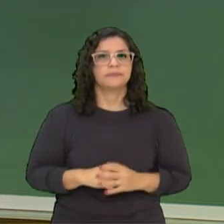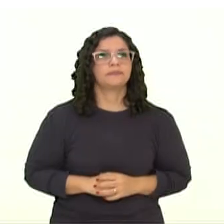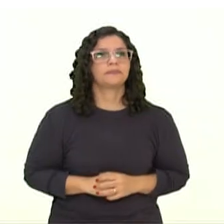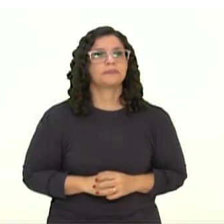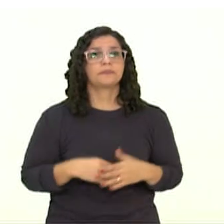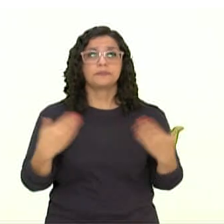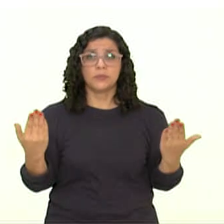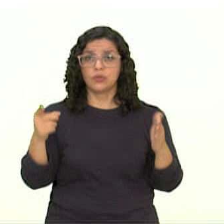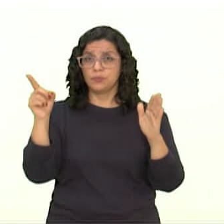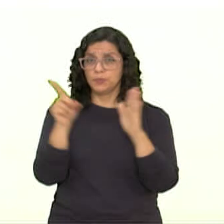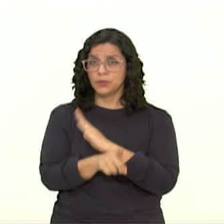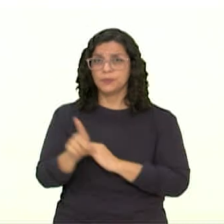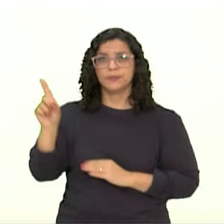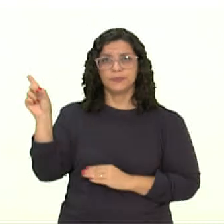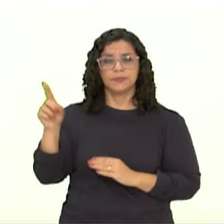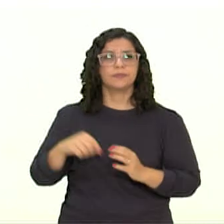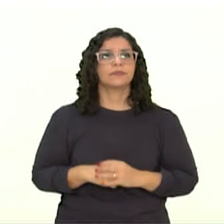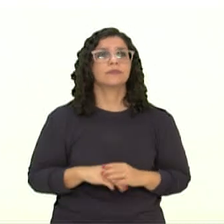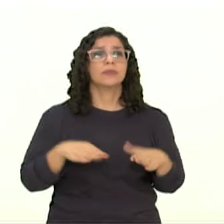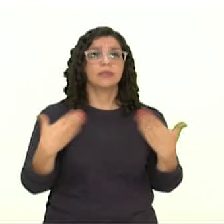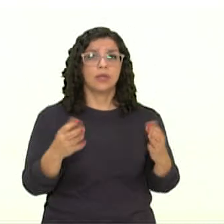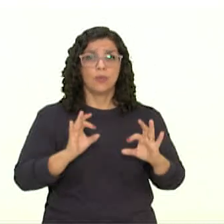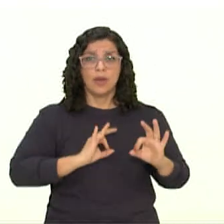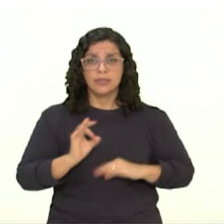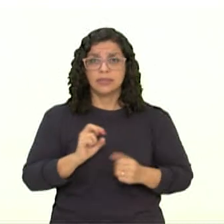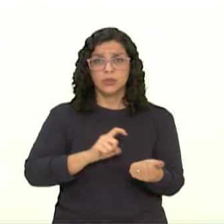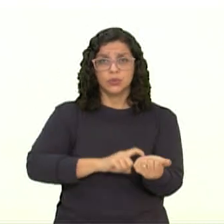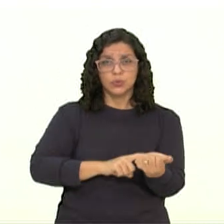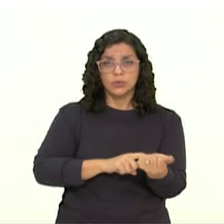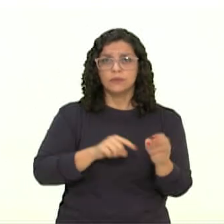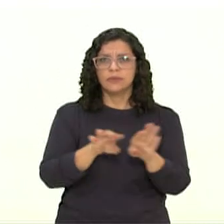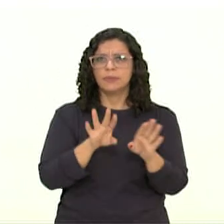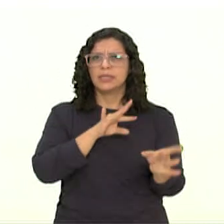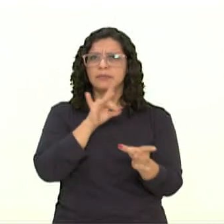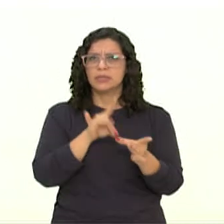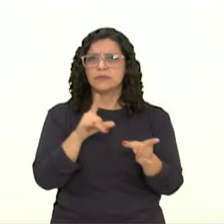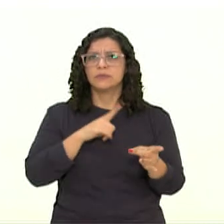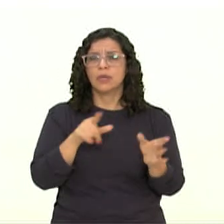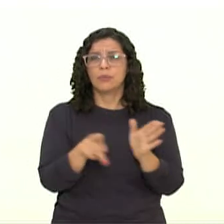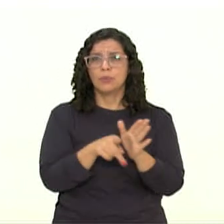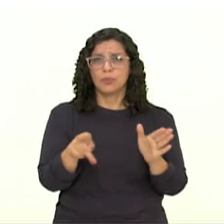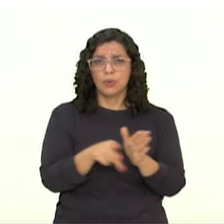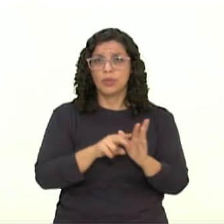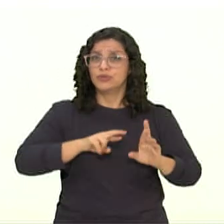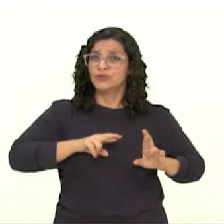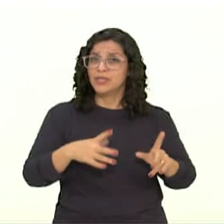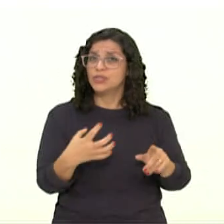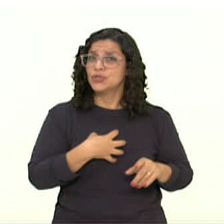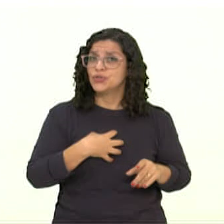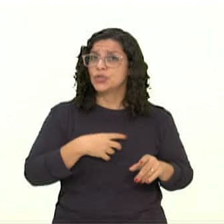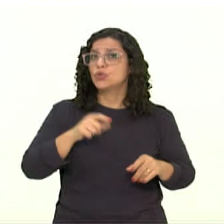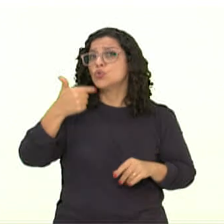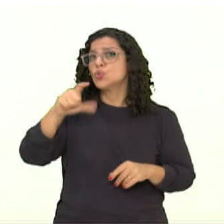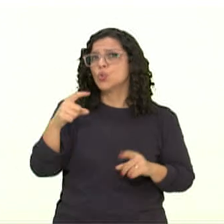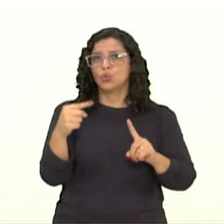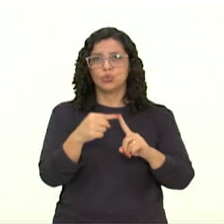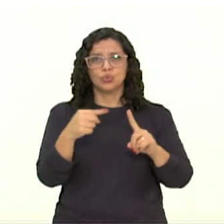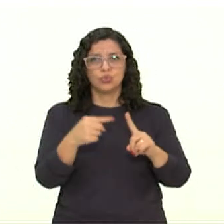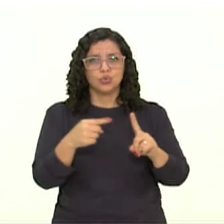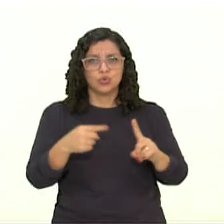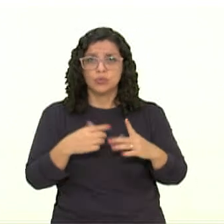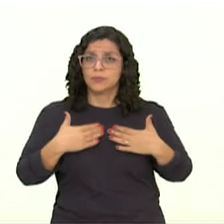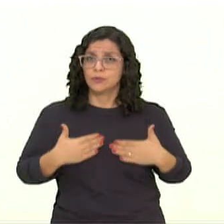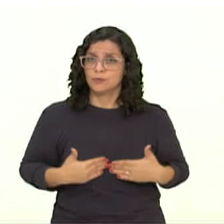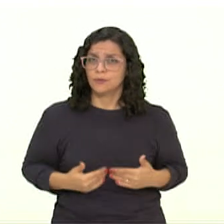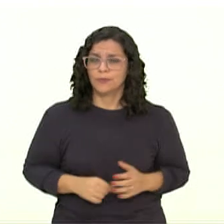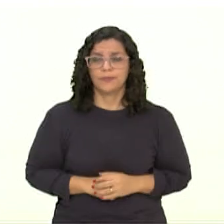nódulos. Vamos ao primeiro quiz. As células nervosas apresentam especializações que as diferenciam das demais do